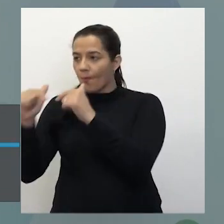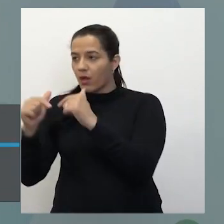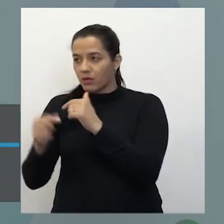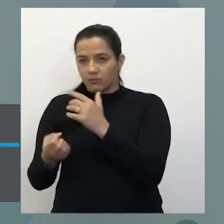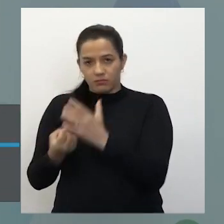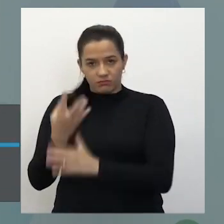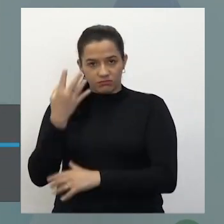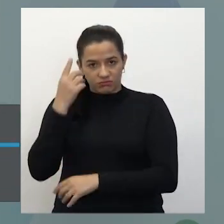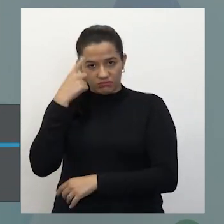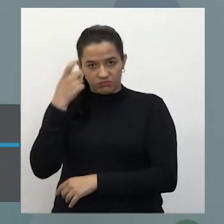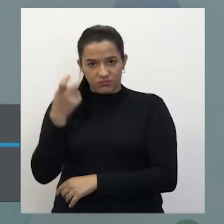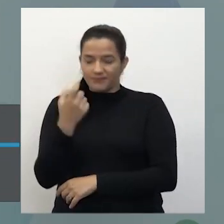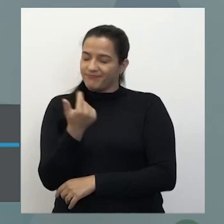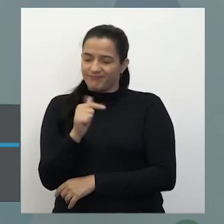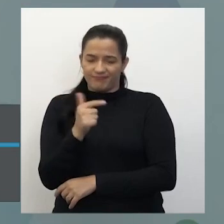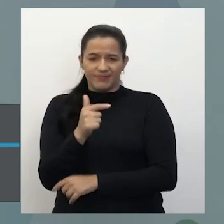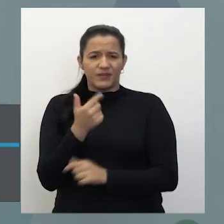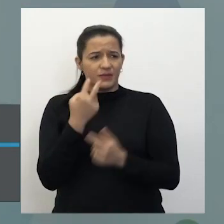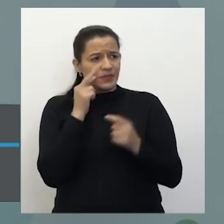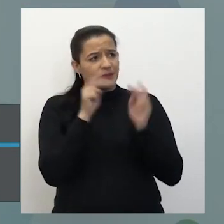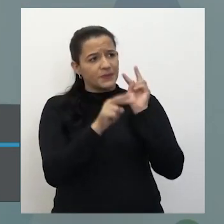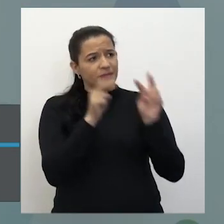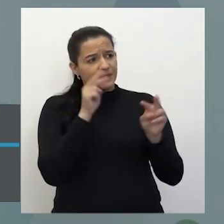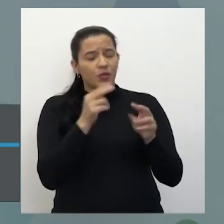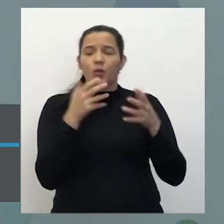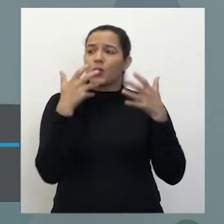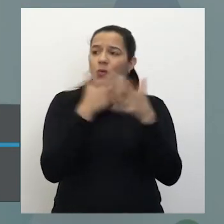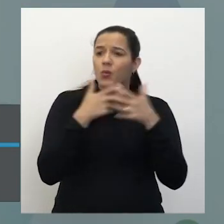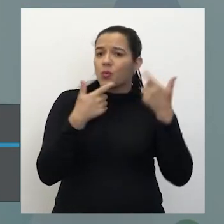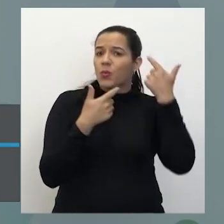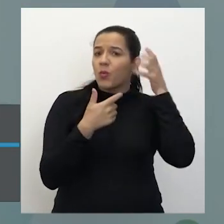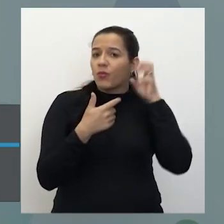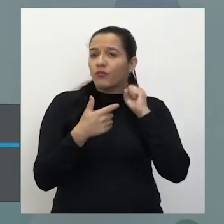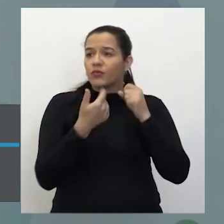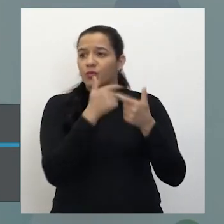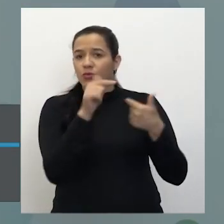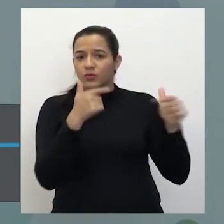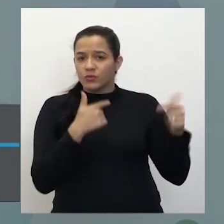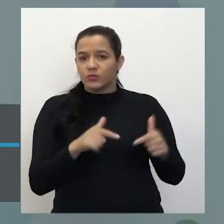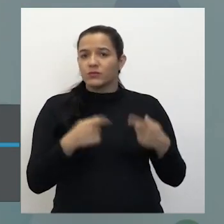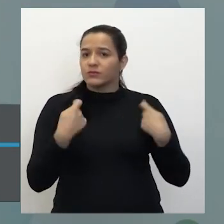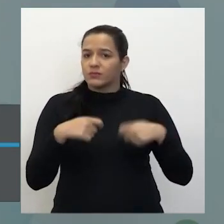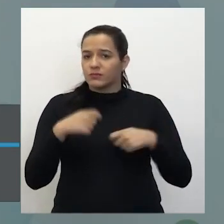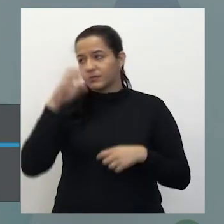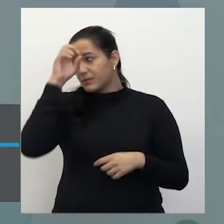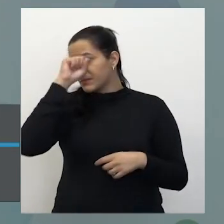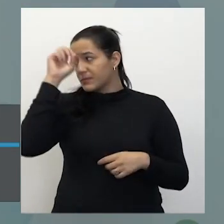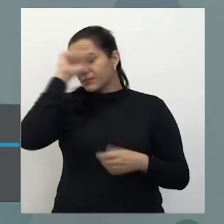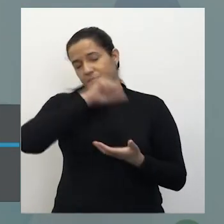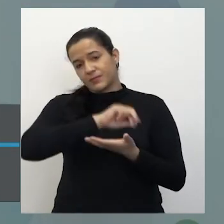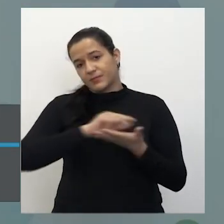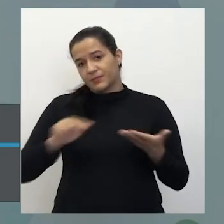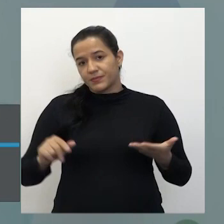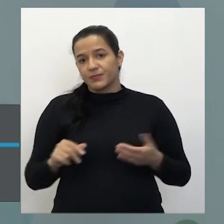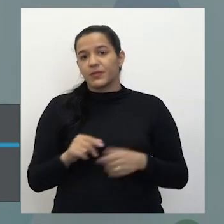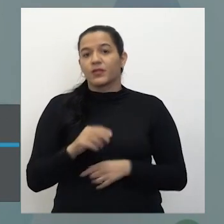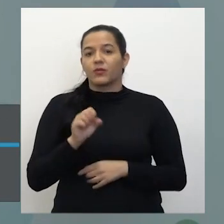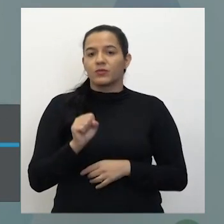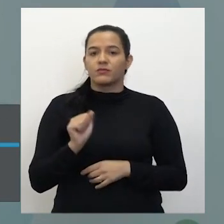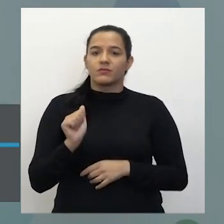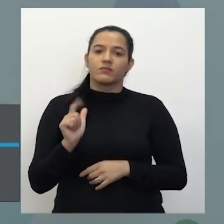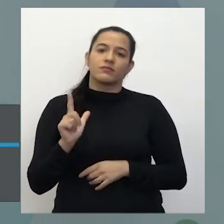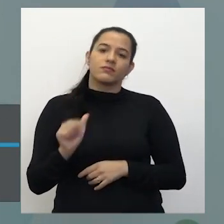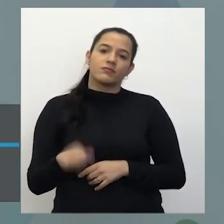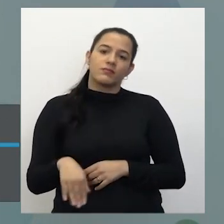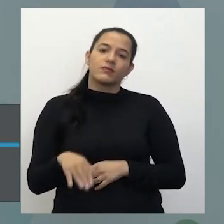que ler outras coisas, ouvir outras coisas, assistir outras coisas, né? Ter bastante conteúdo. Então o slam é isto. Vamos